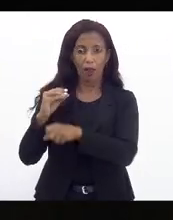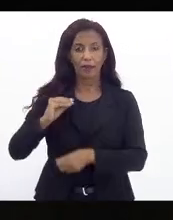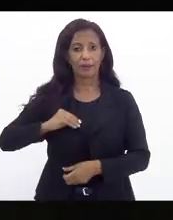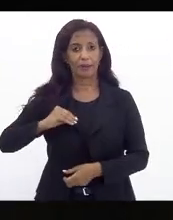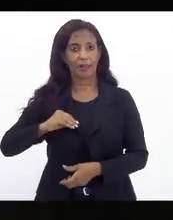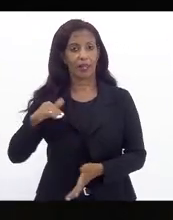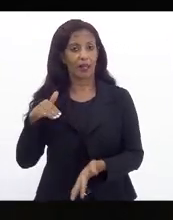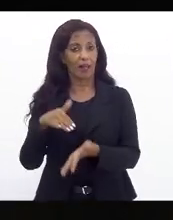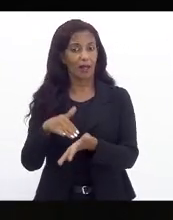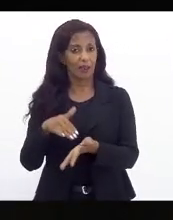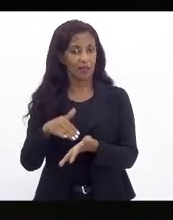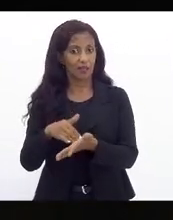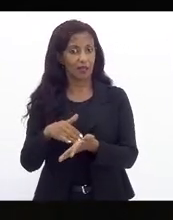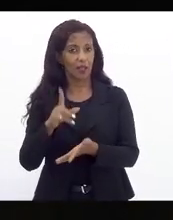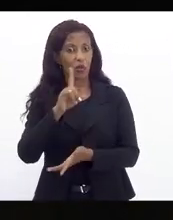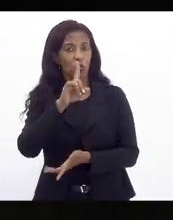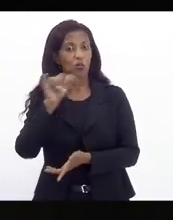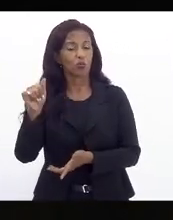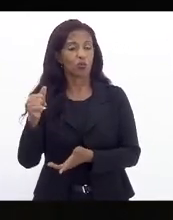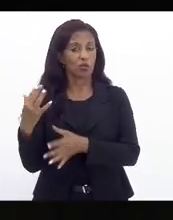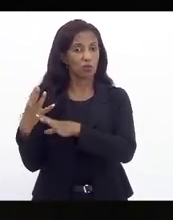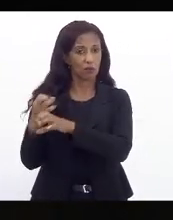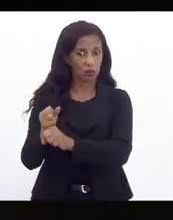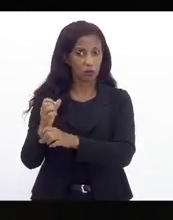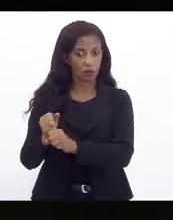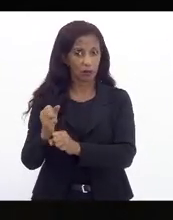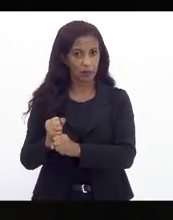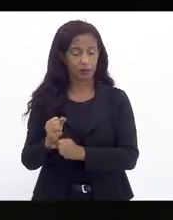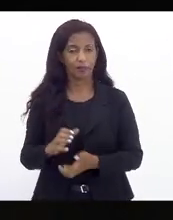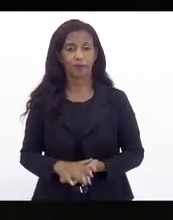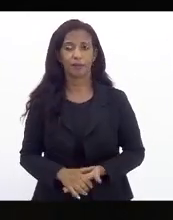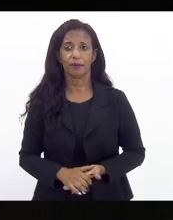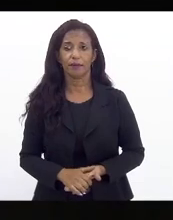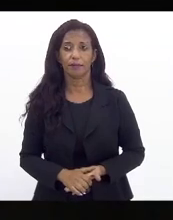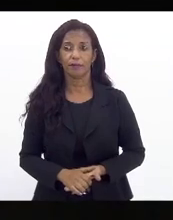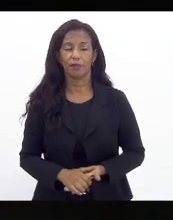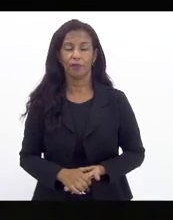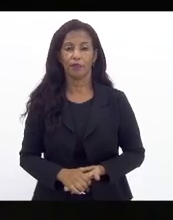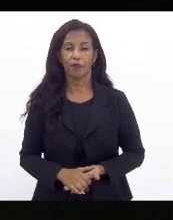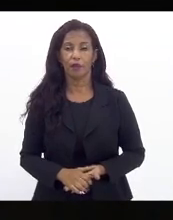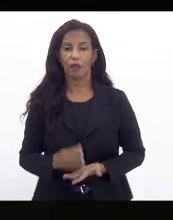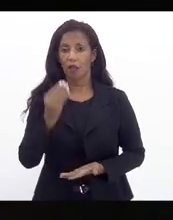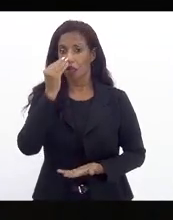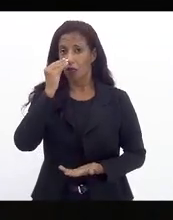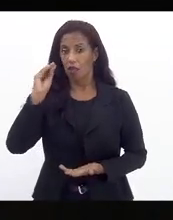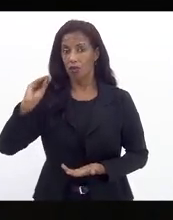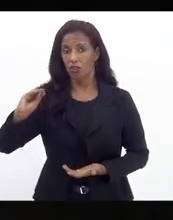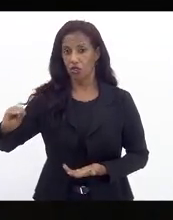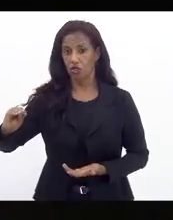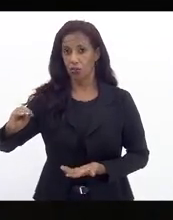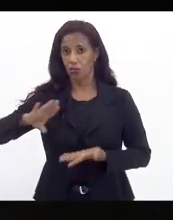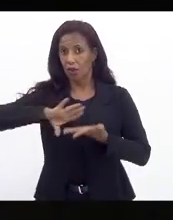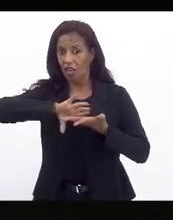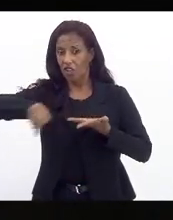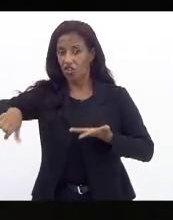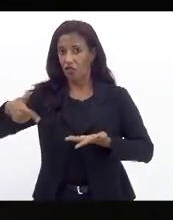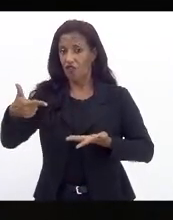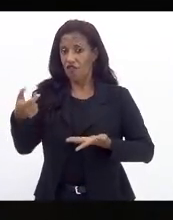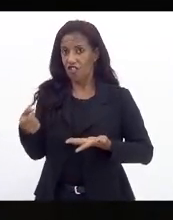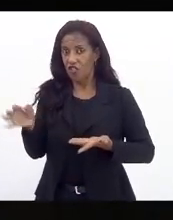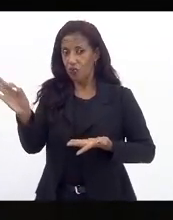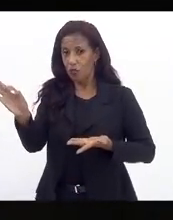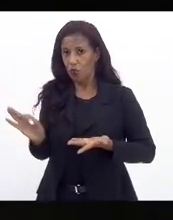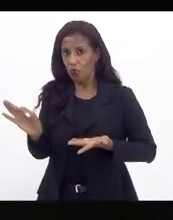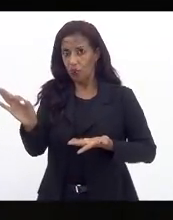Até a data que vai calcular o benefício Desprezo 20% dos menores